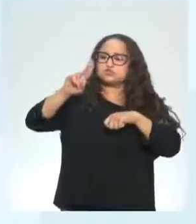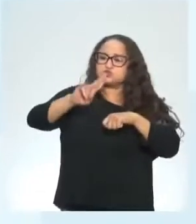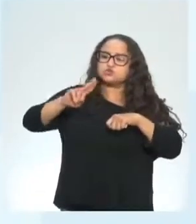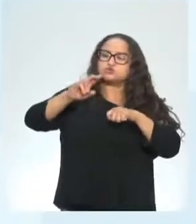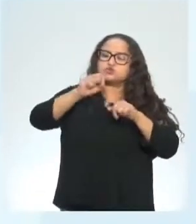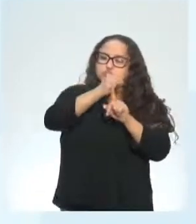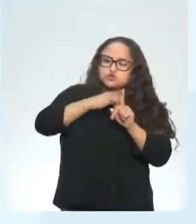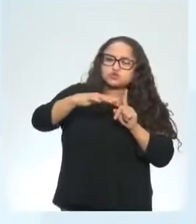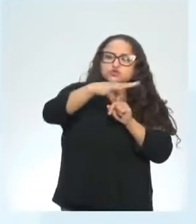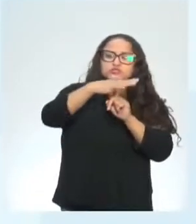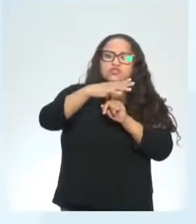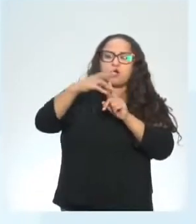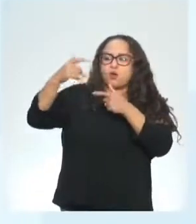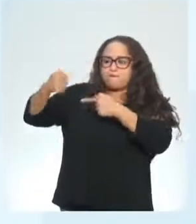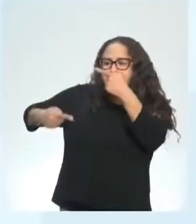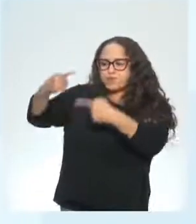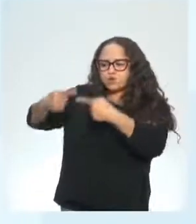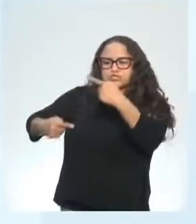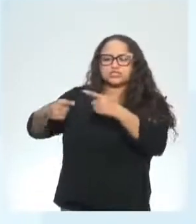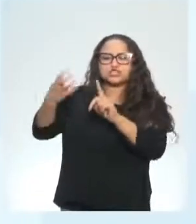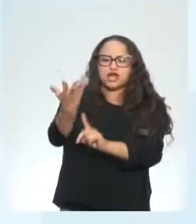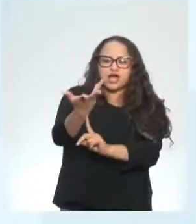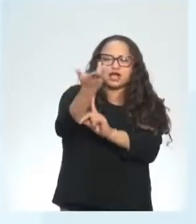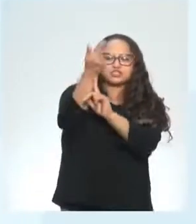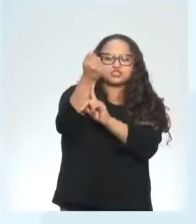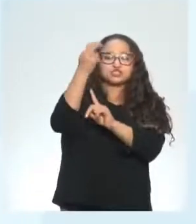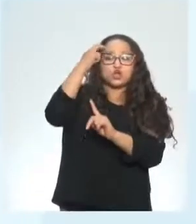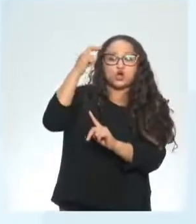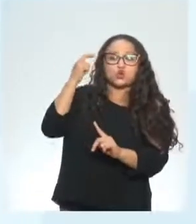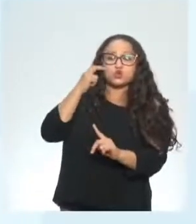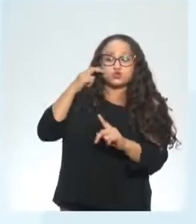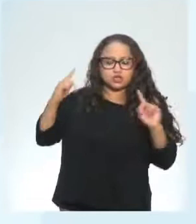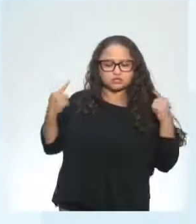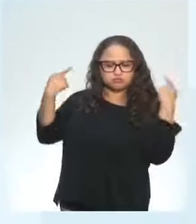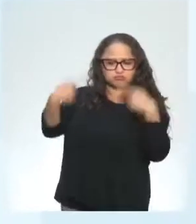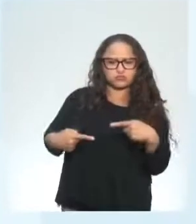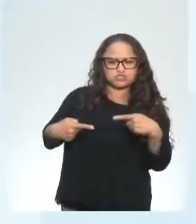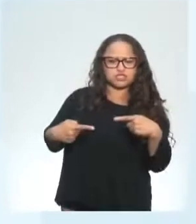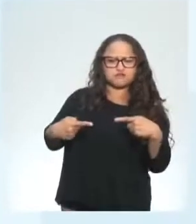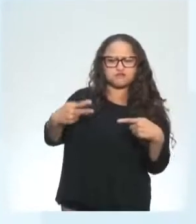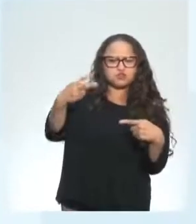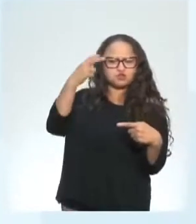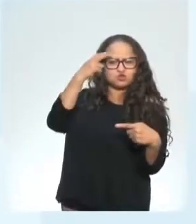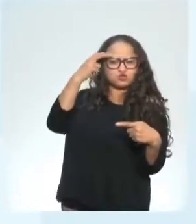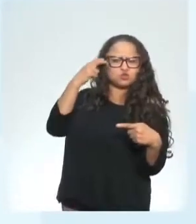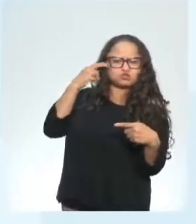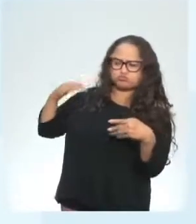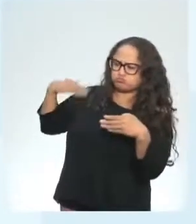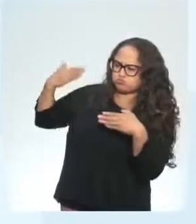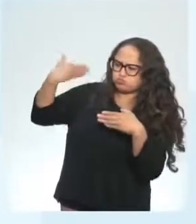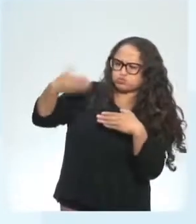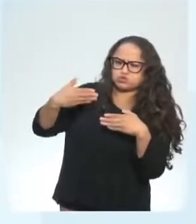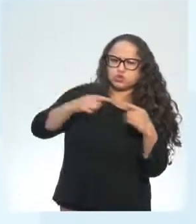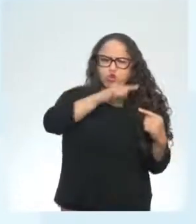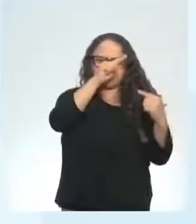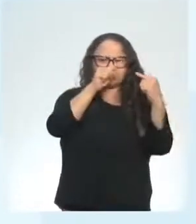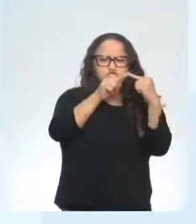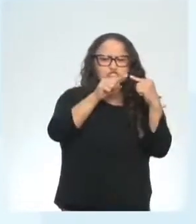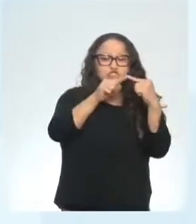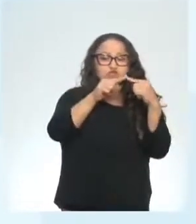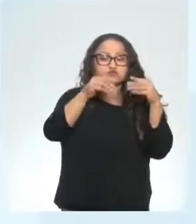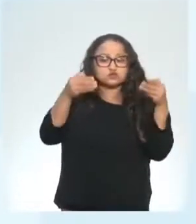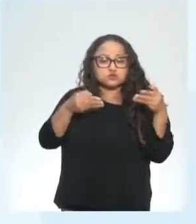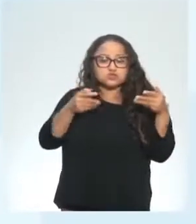política, artística e cultural, para enfrentar desafios contemporâneos, discutindo princípios e objetivos dessa atuação de